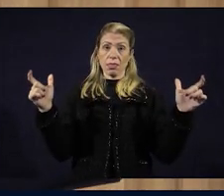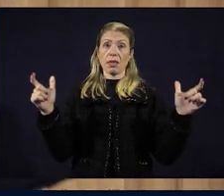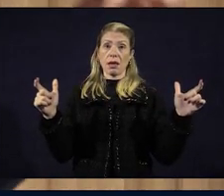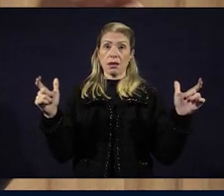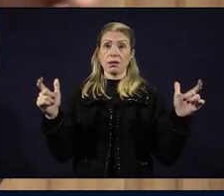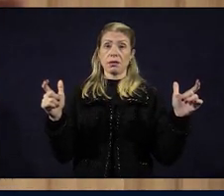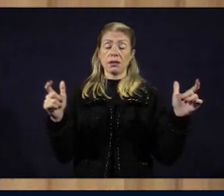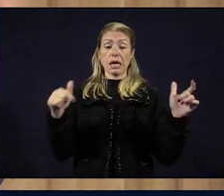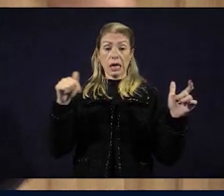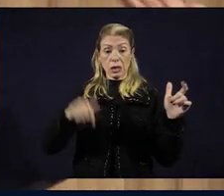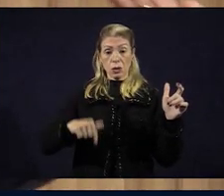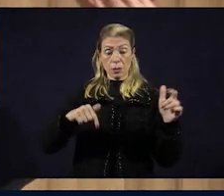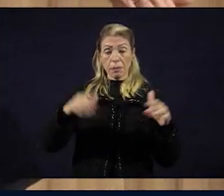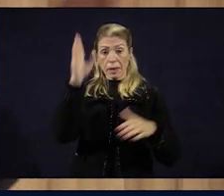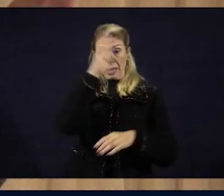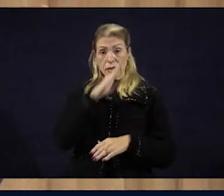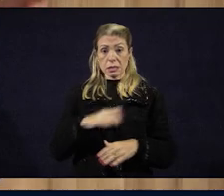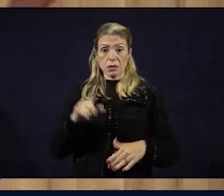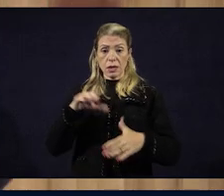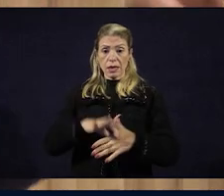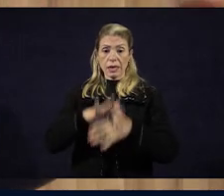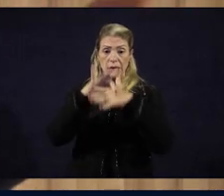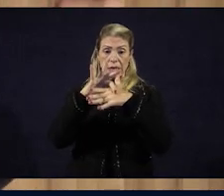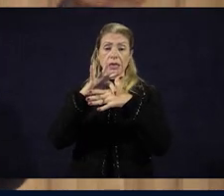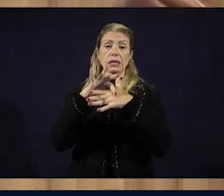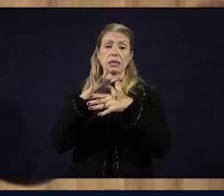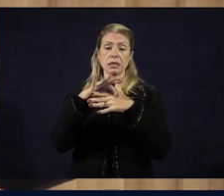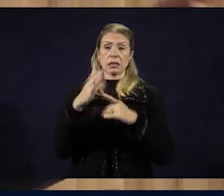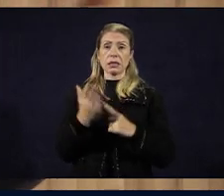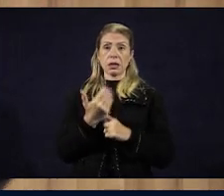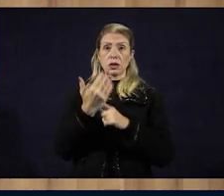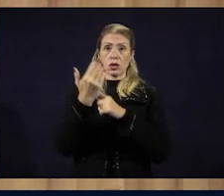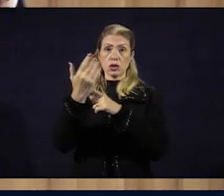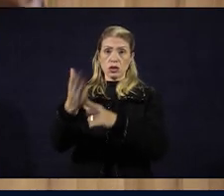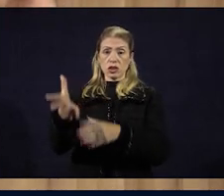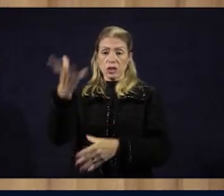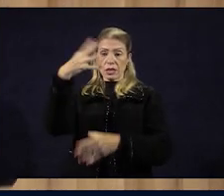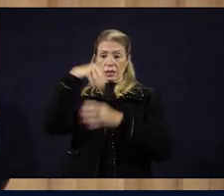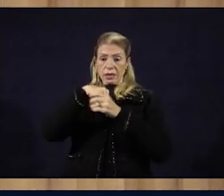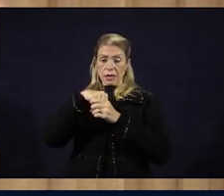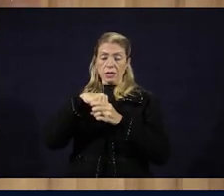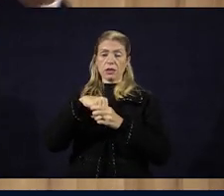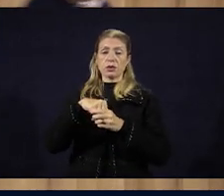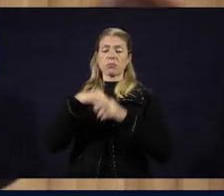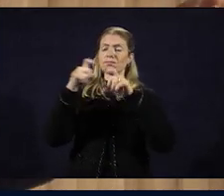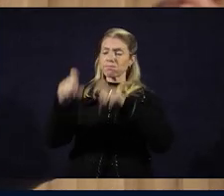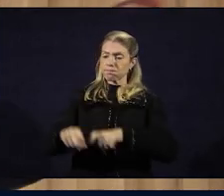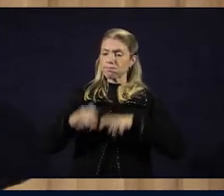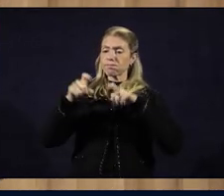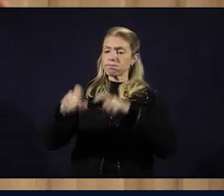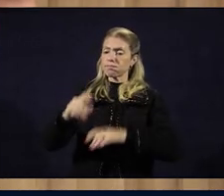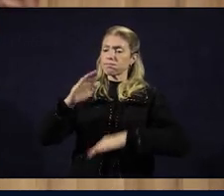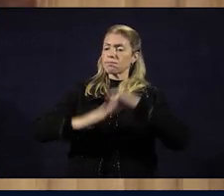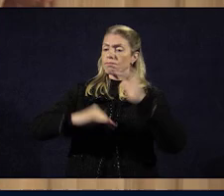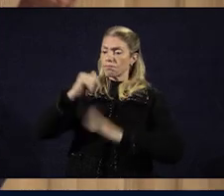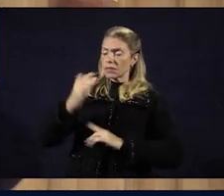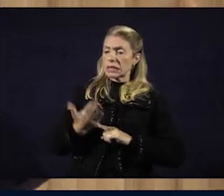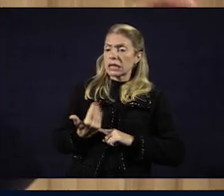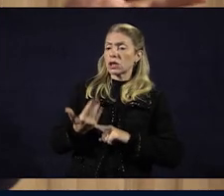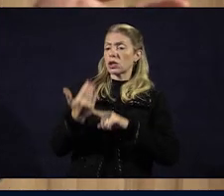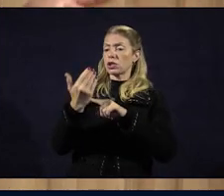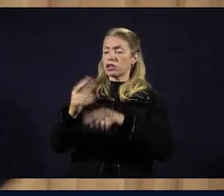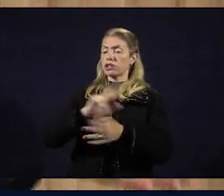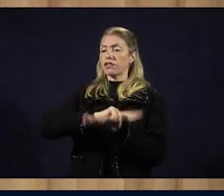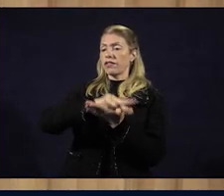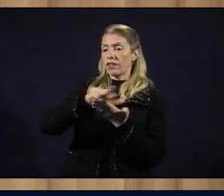em tecnologia, nós chamamos da porteira para dentro, que é dentro da fazenda, produtividade, uso de tecnologia,